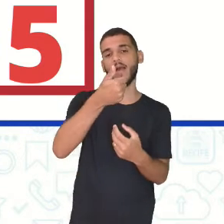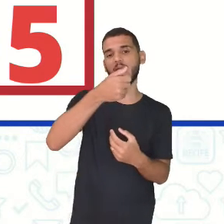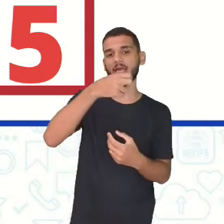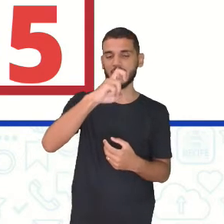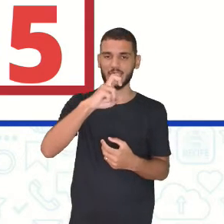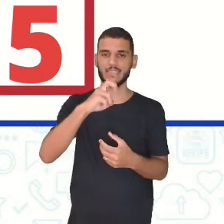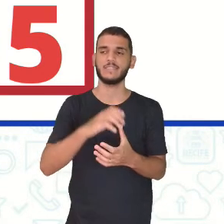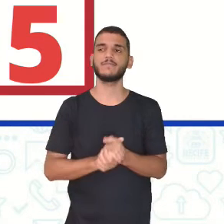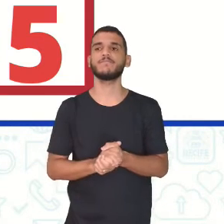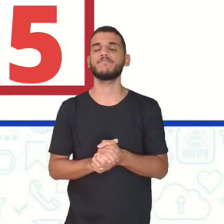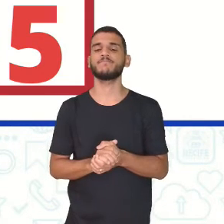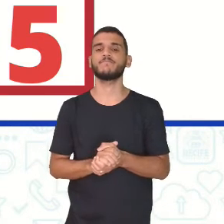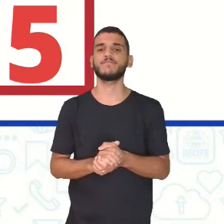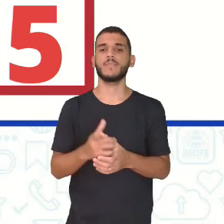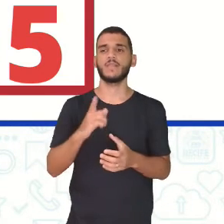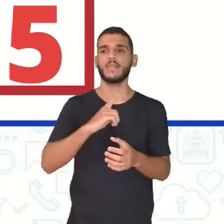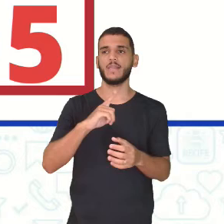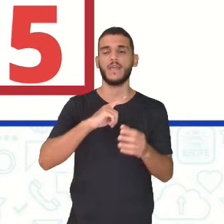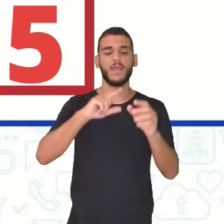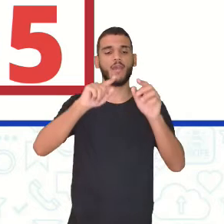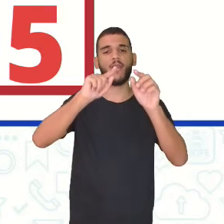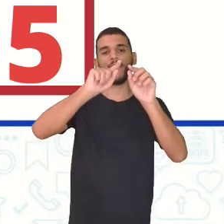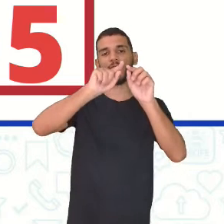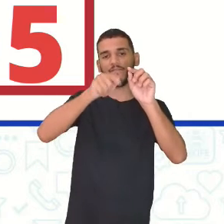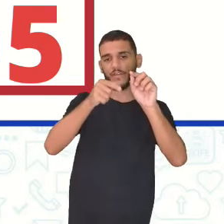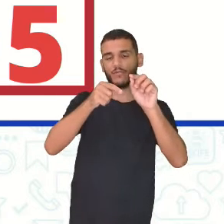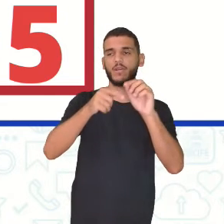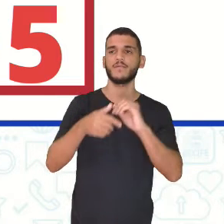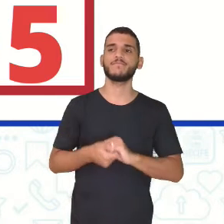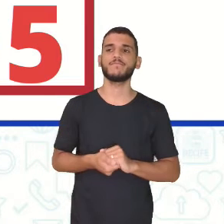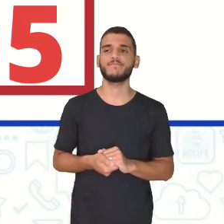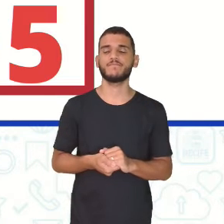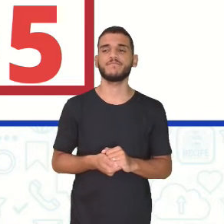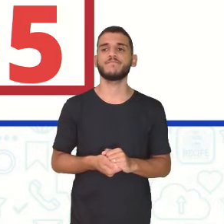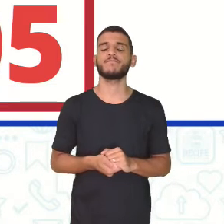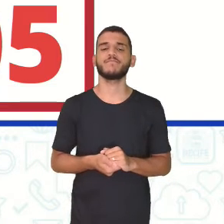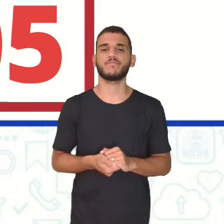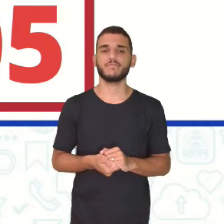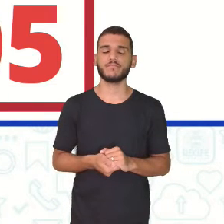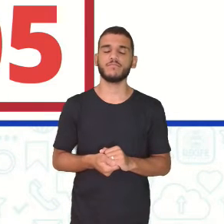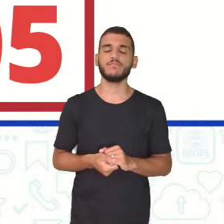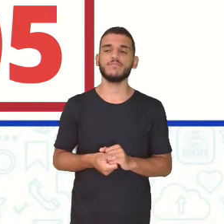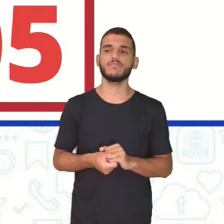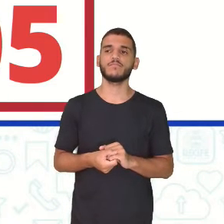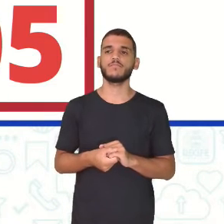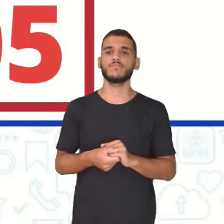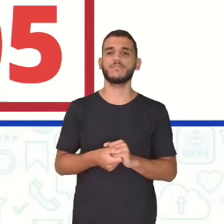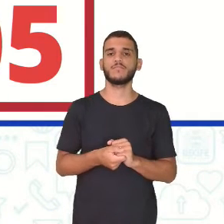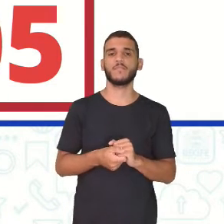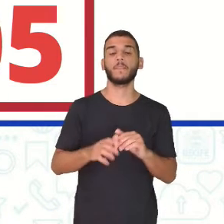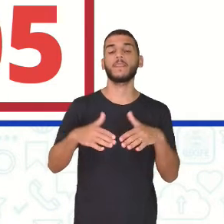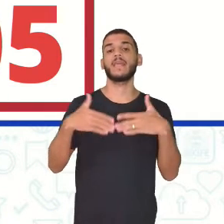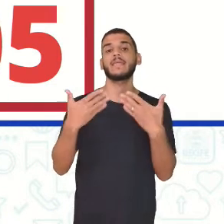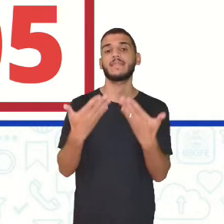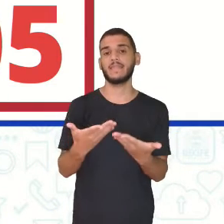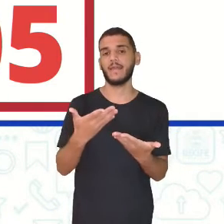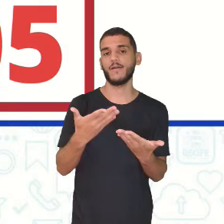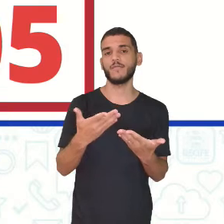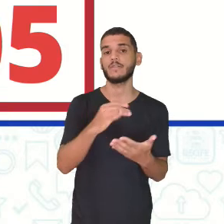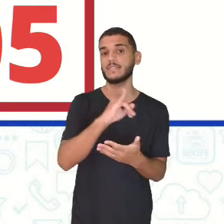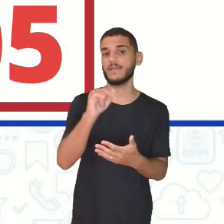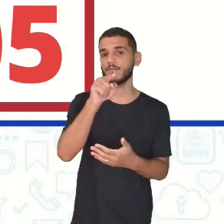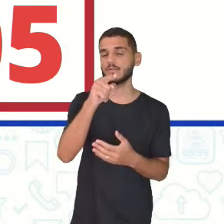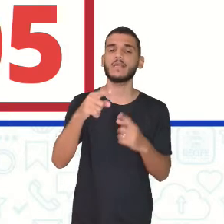aí você coloca aí a vírgula que você deixou vírgula embaixo de vírgula. Então, quando você somar aí